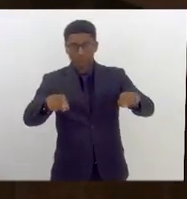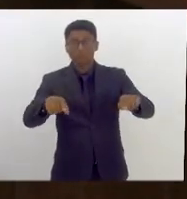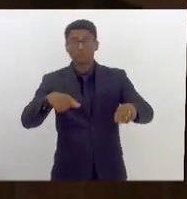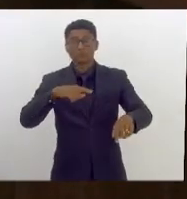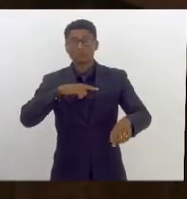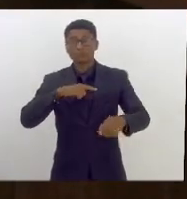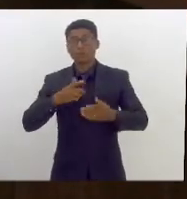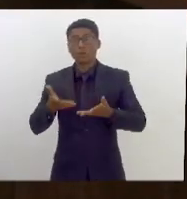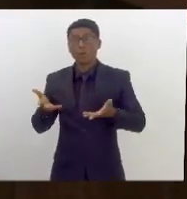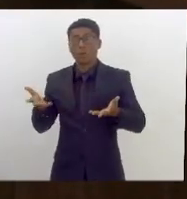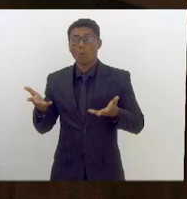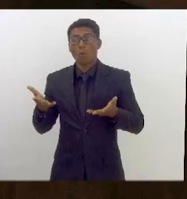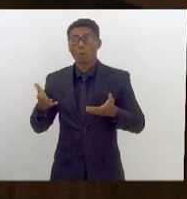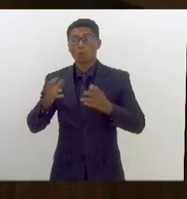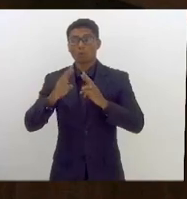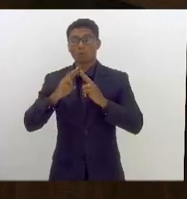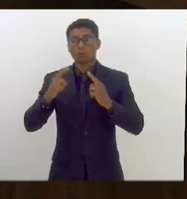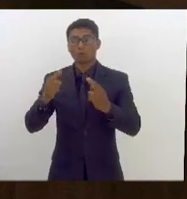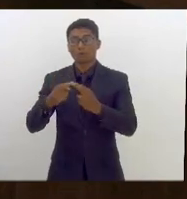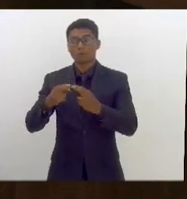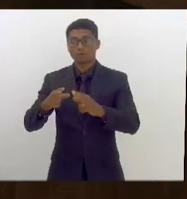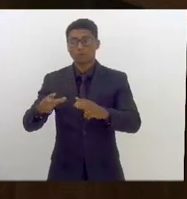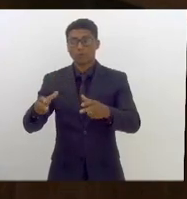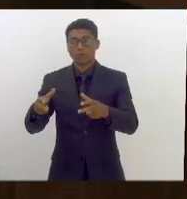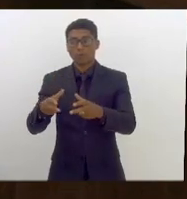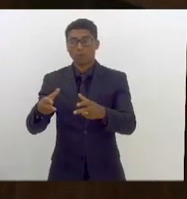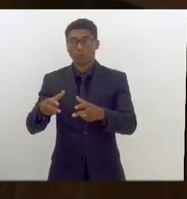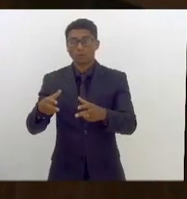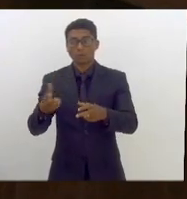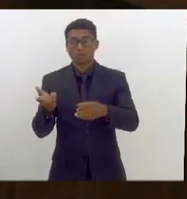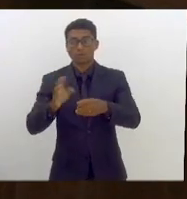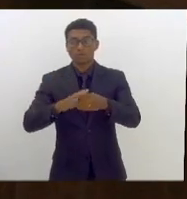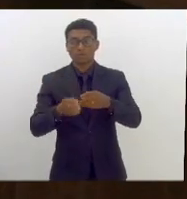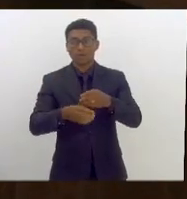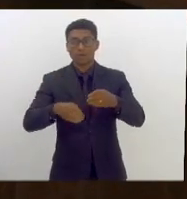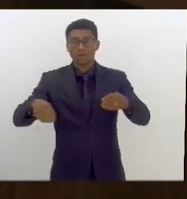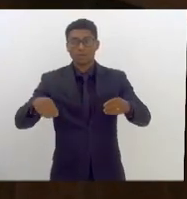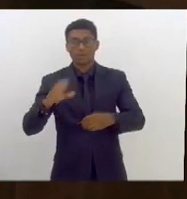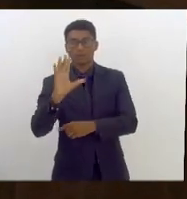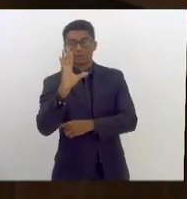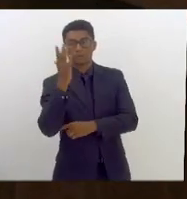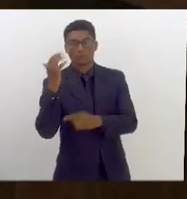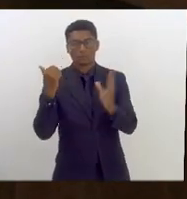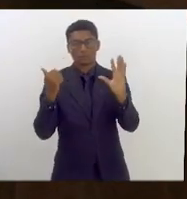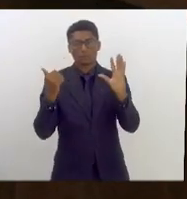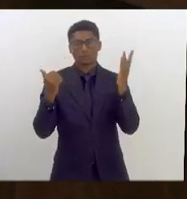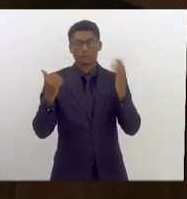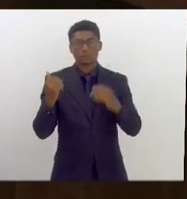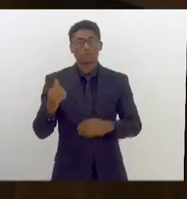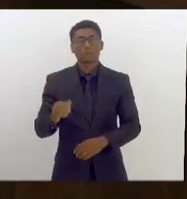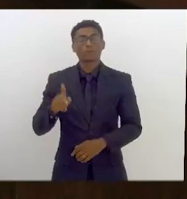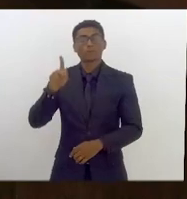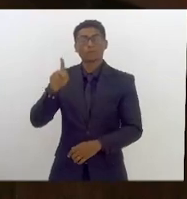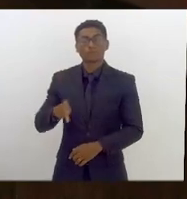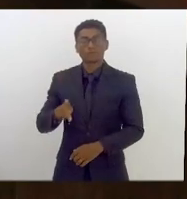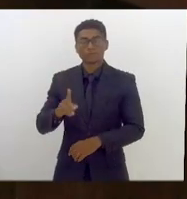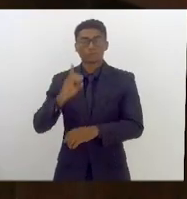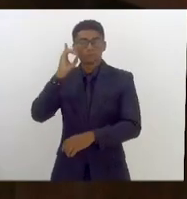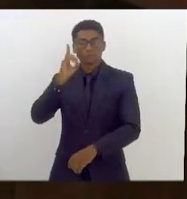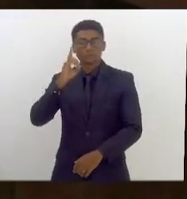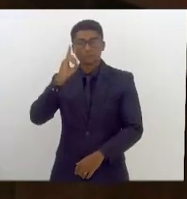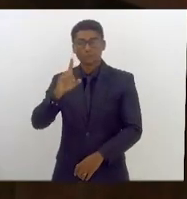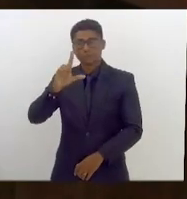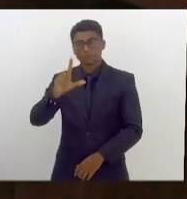aconteceu hoje na Comissão de Saneamento Ambiental, da qual sou membro, presidida pela deputada Lucinha, a Célia Jordão esteve